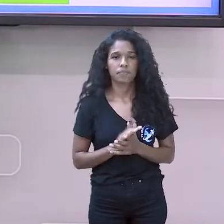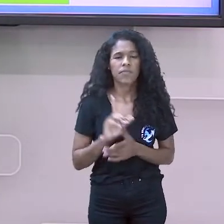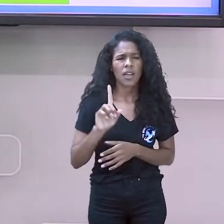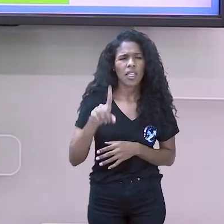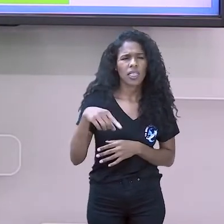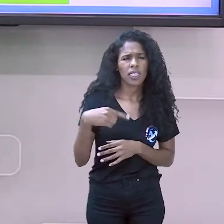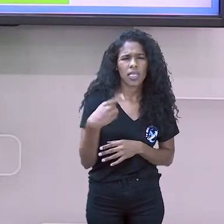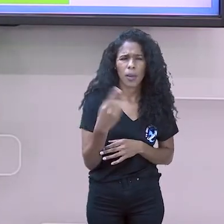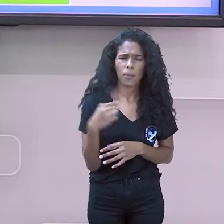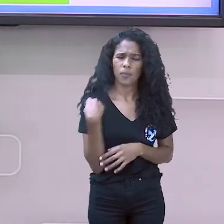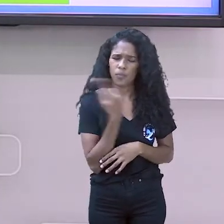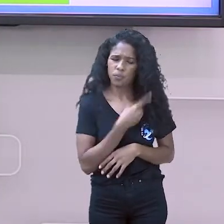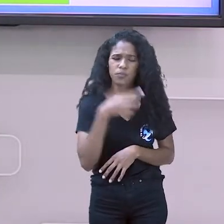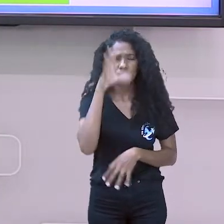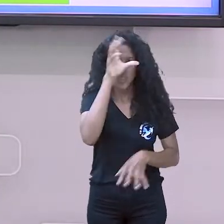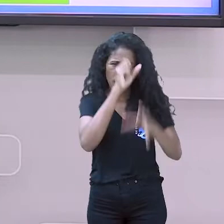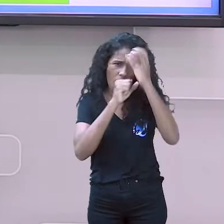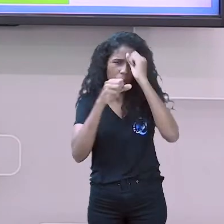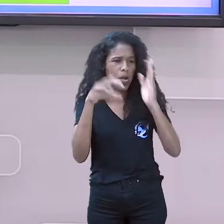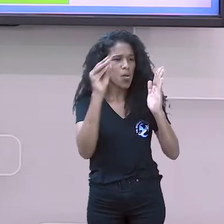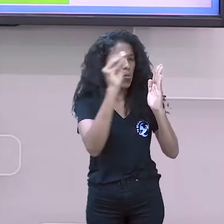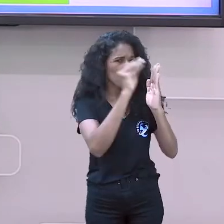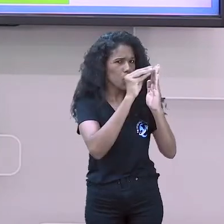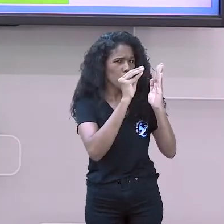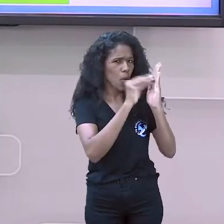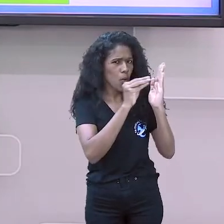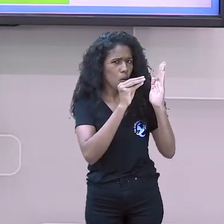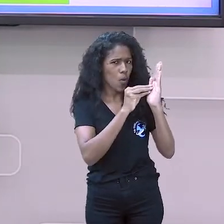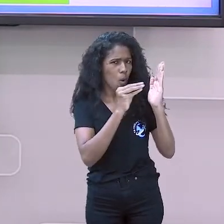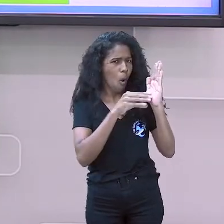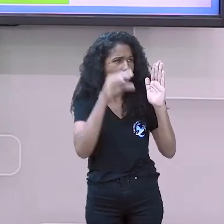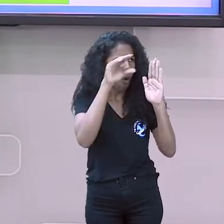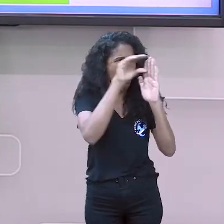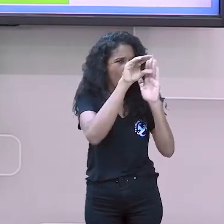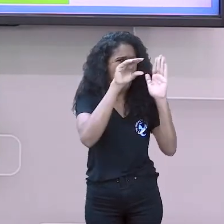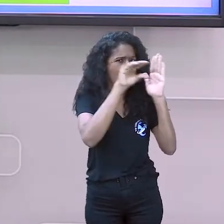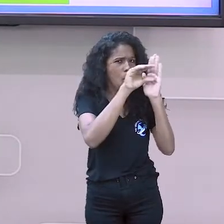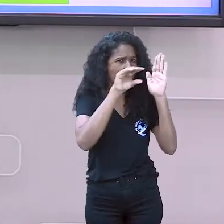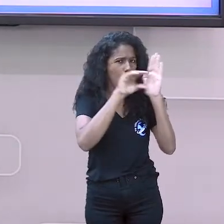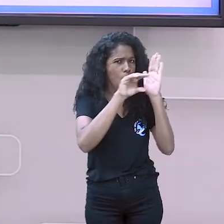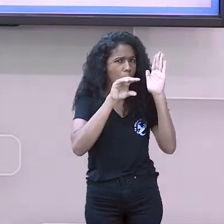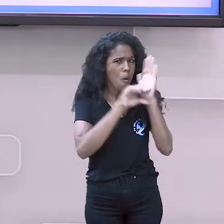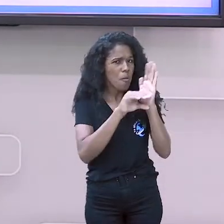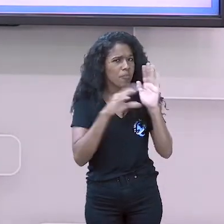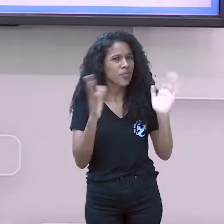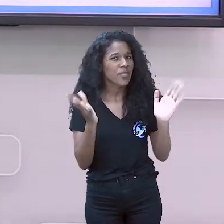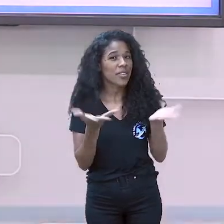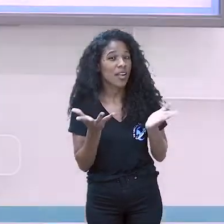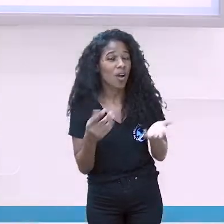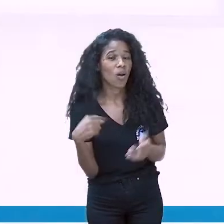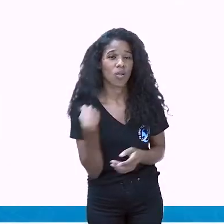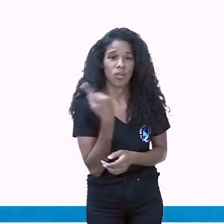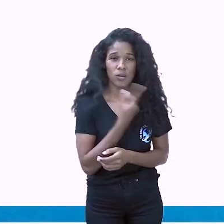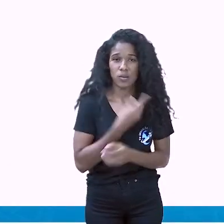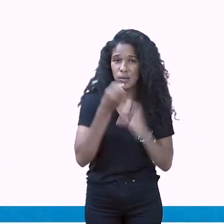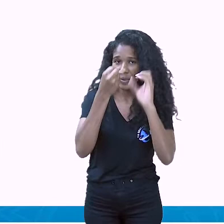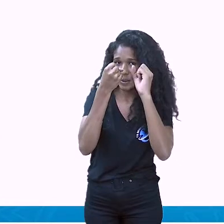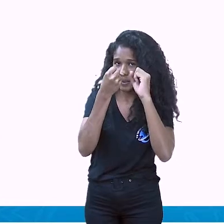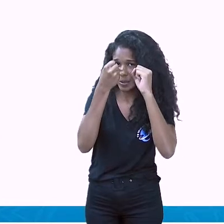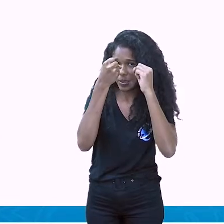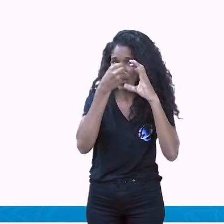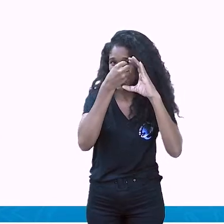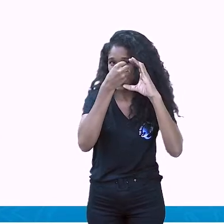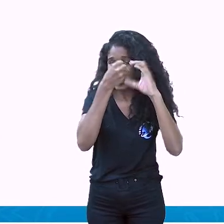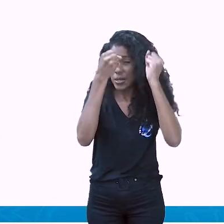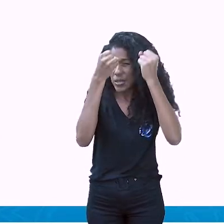gente já aprendeu um pouquinho sobre esses elementos e essa estrutura do conto, nós vamos falar sobre os tipos de conto. Só que